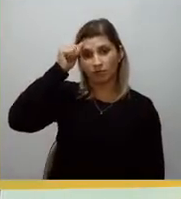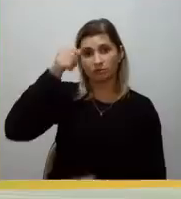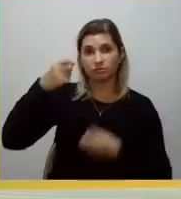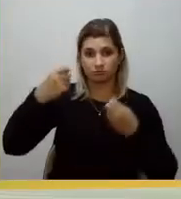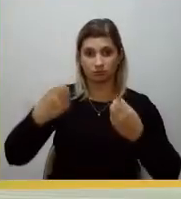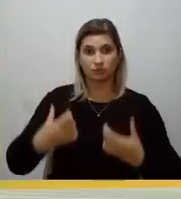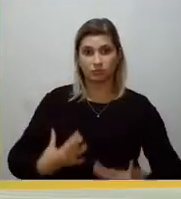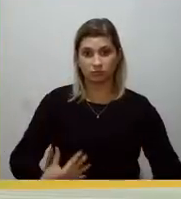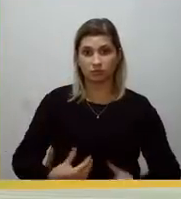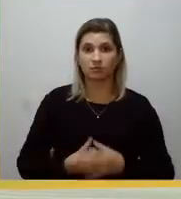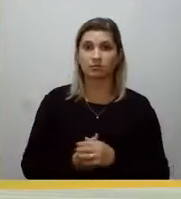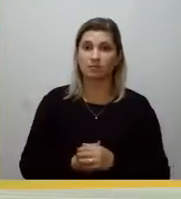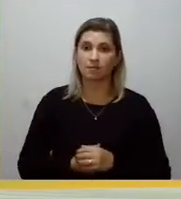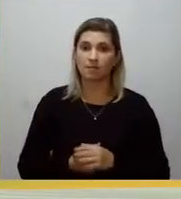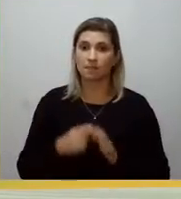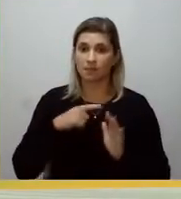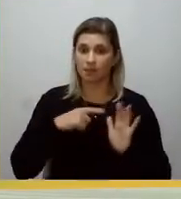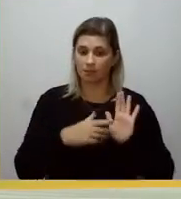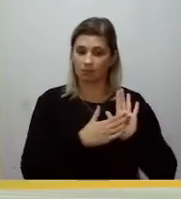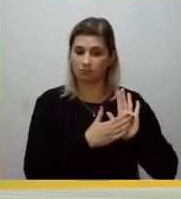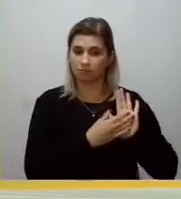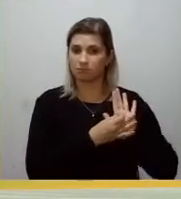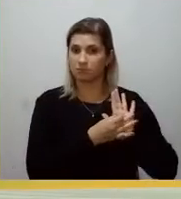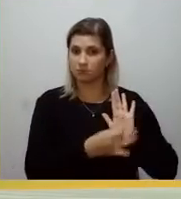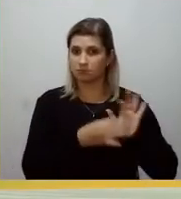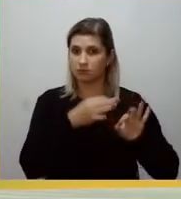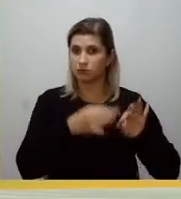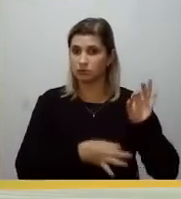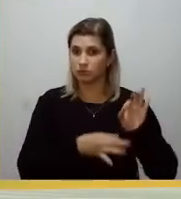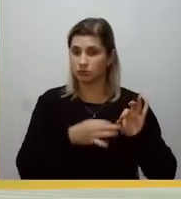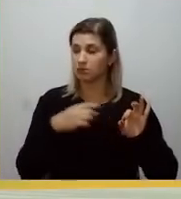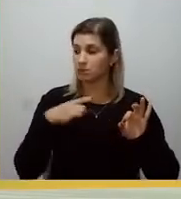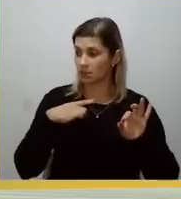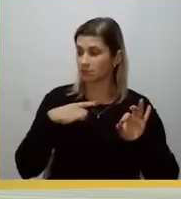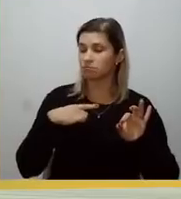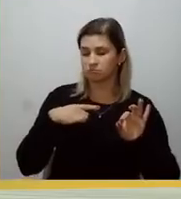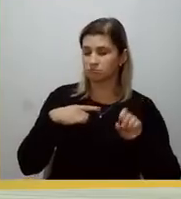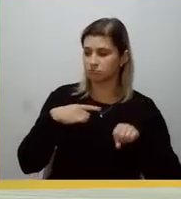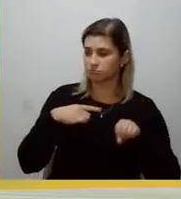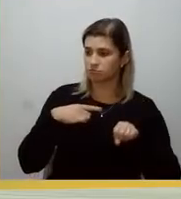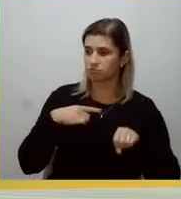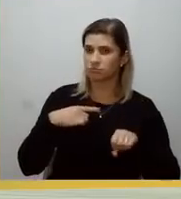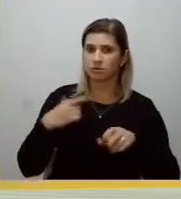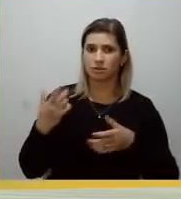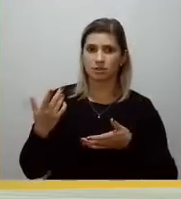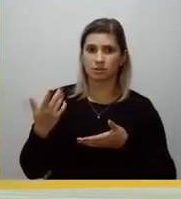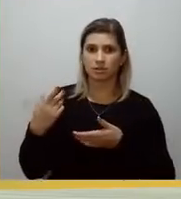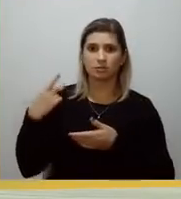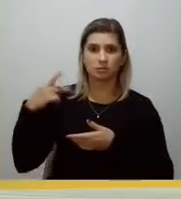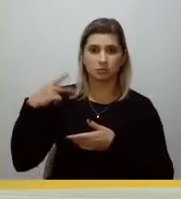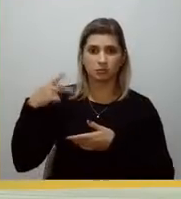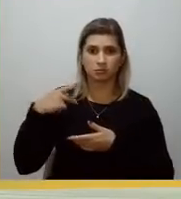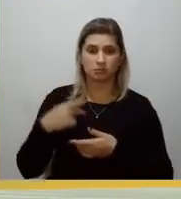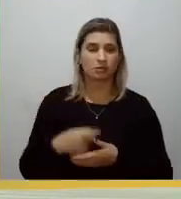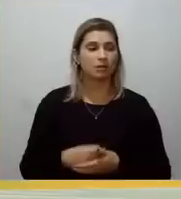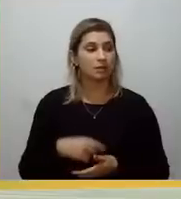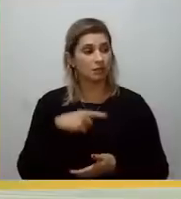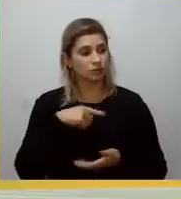Houve parecer jurídico nisso? Sim, com certeza. E quem? Da procuradoria. O senhor tinha um escritório contratado também que fazia o